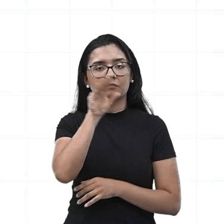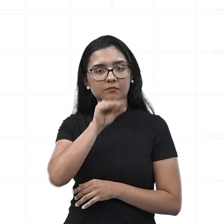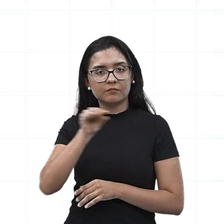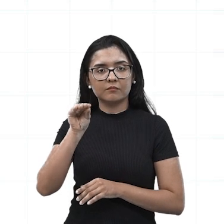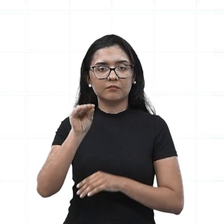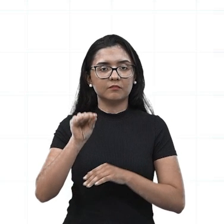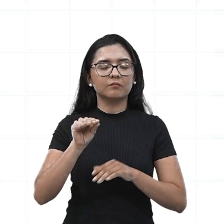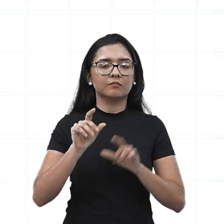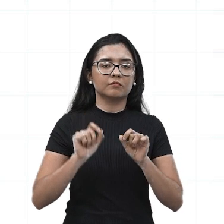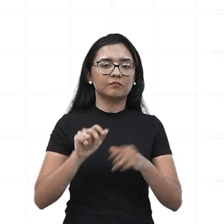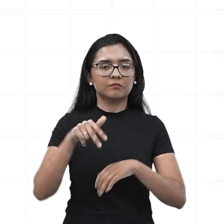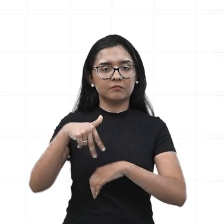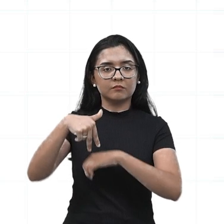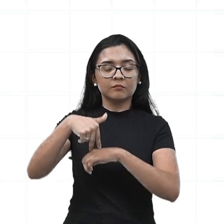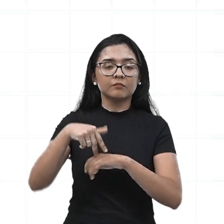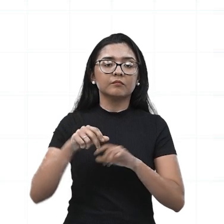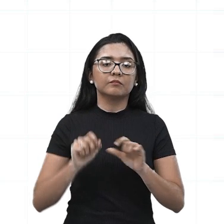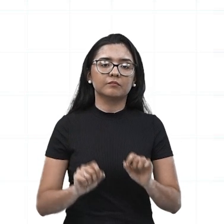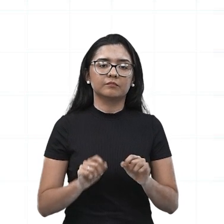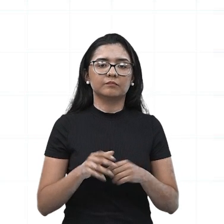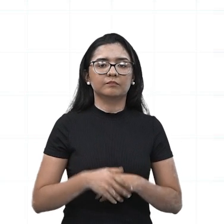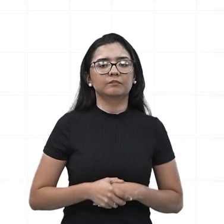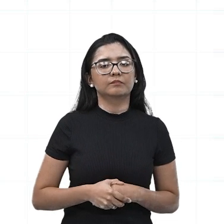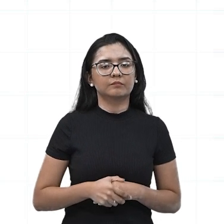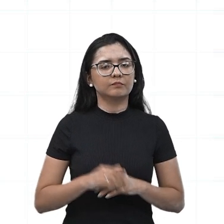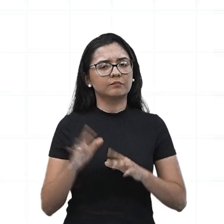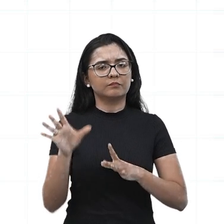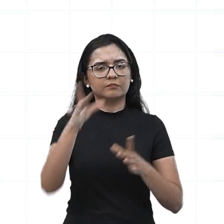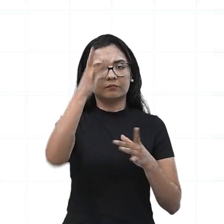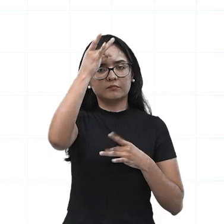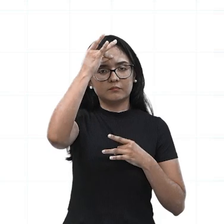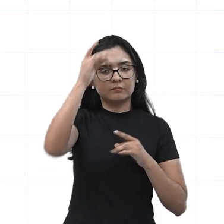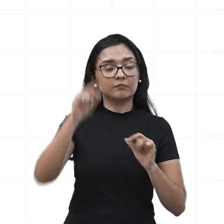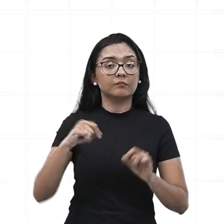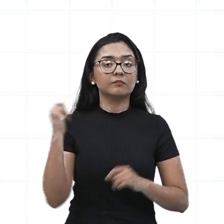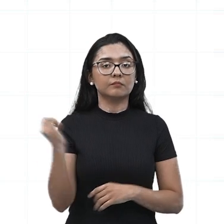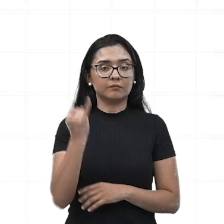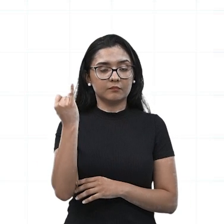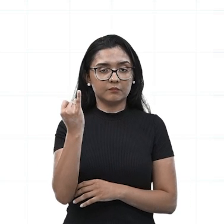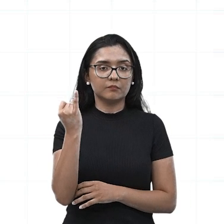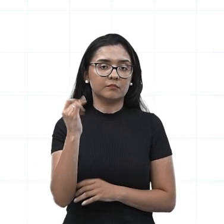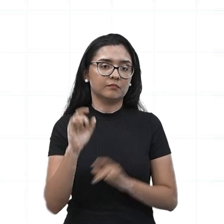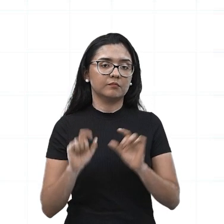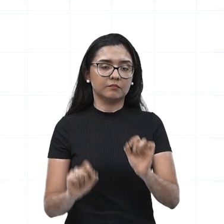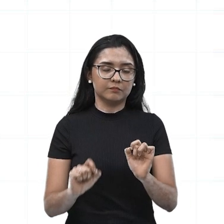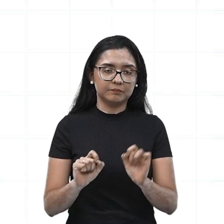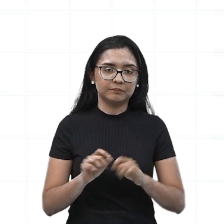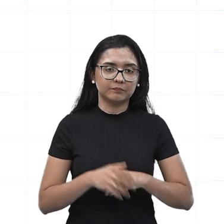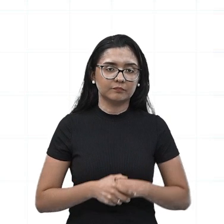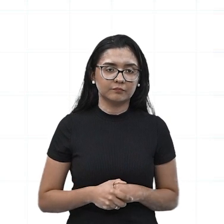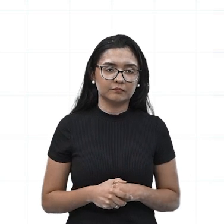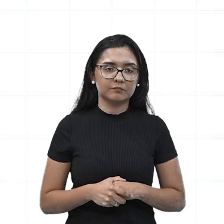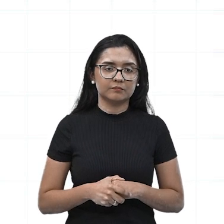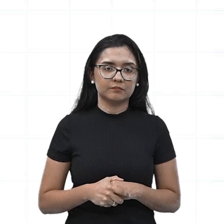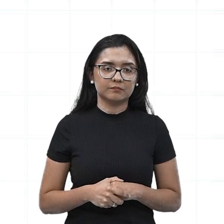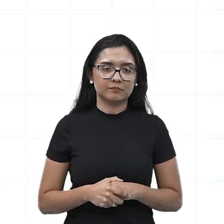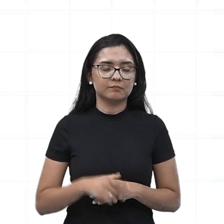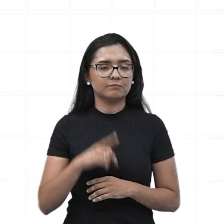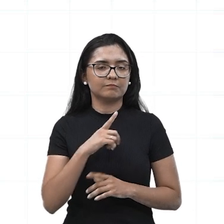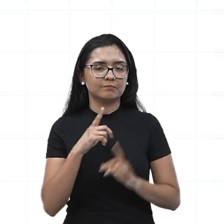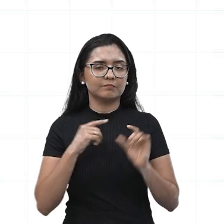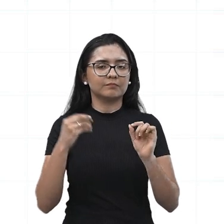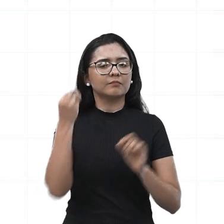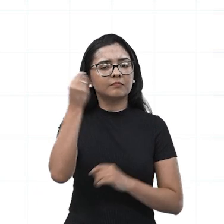O desenvolvimento e a interpretação dos personagens são fundamentais para criar uma